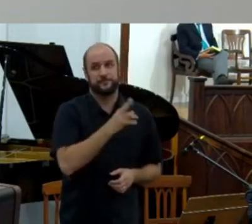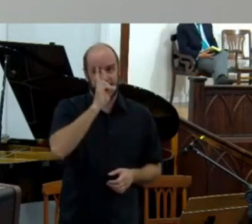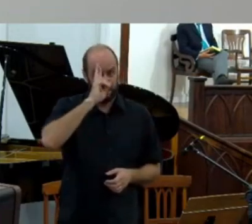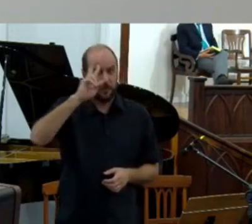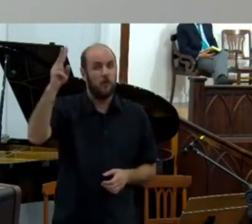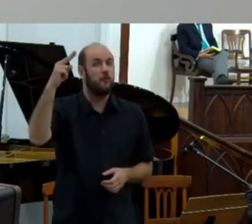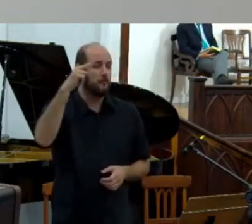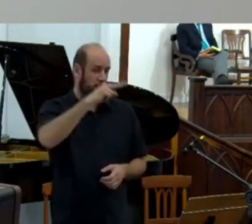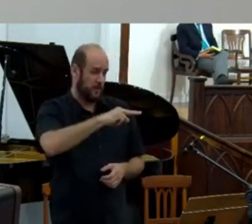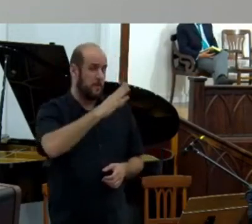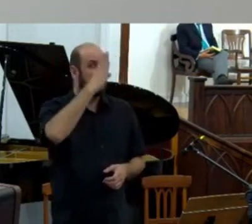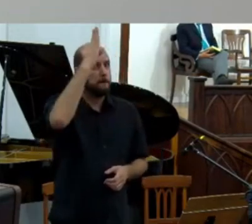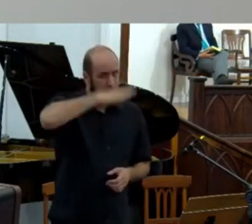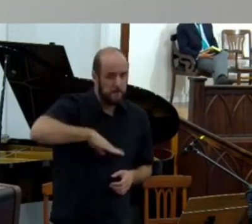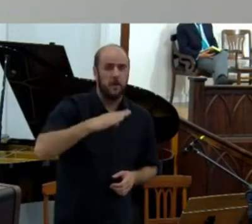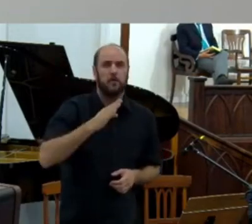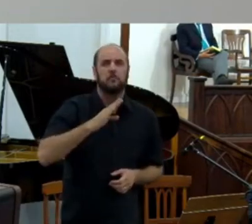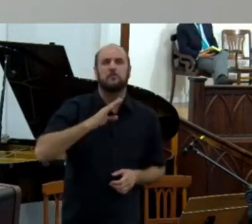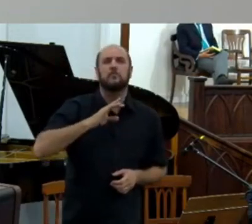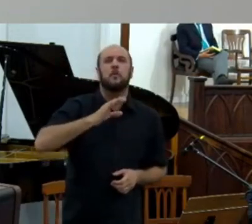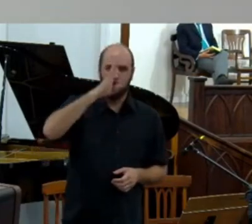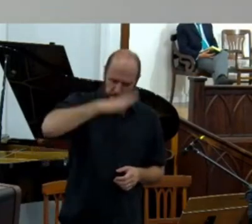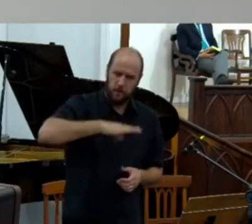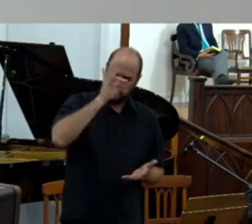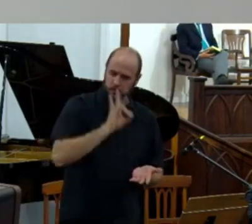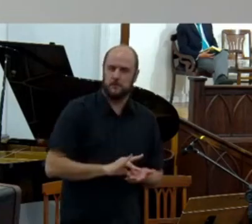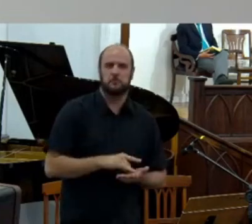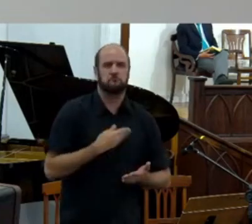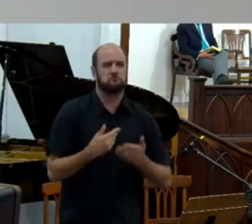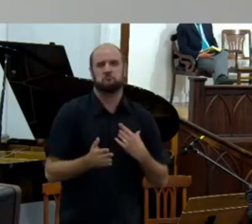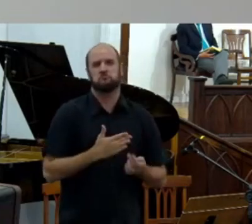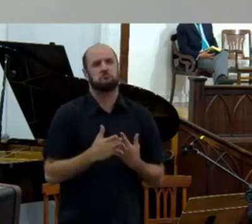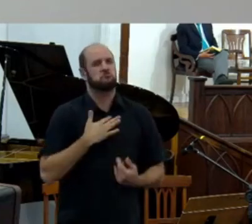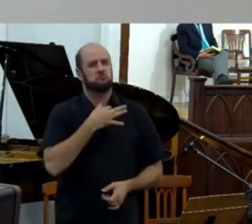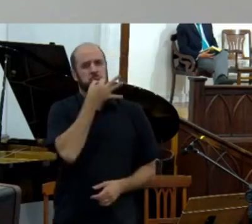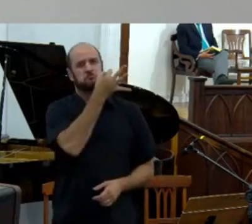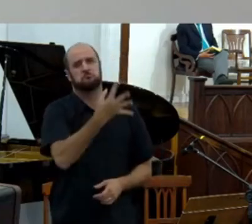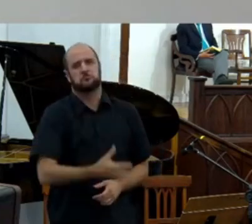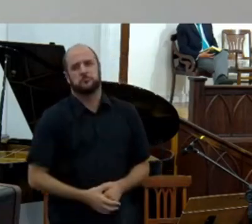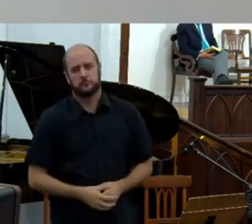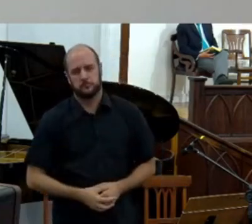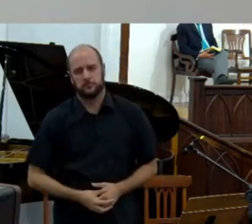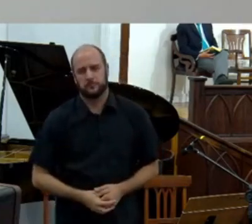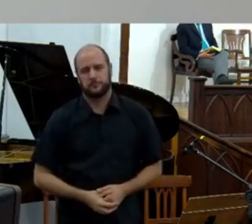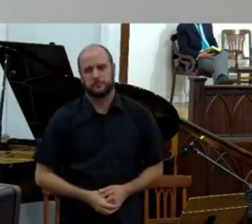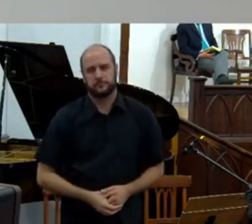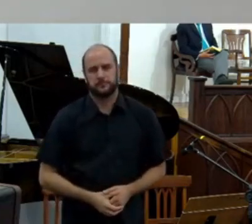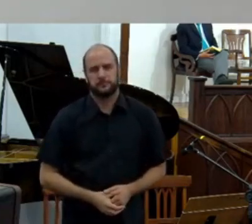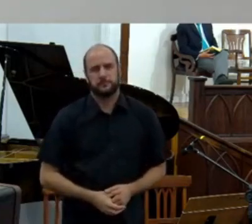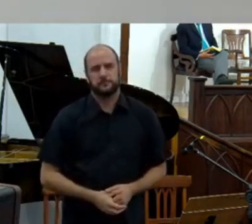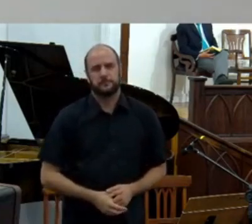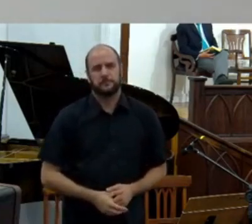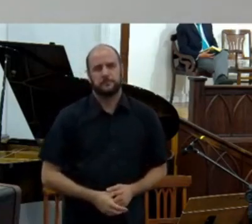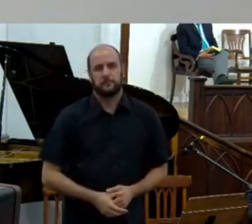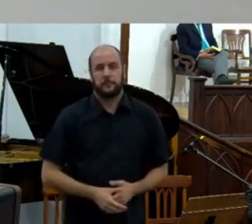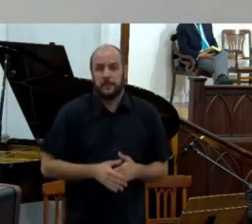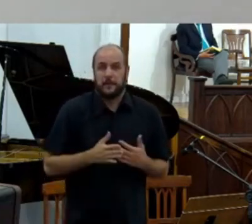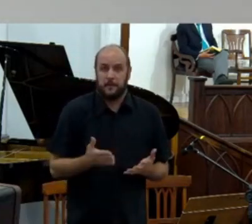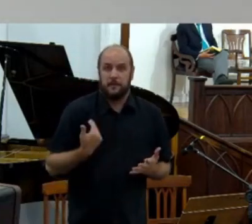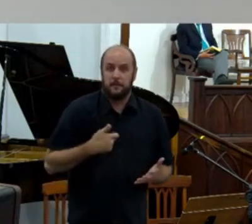enxerga que um ato mau é um ato mau, independente de como as pessoas interpretam. Meus irmãos, e se